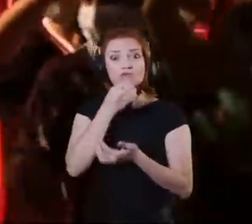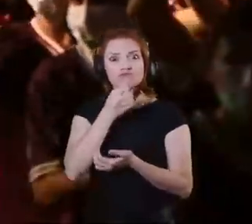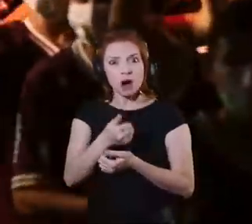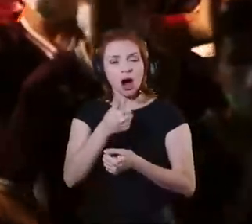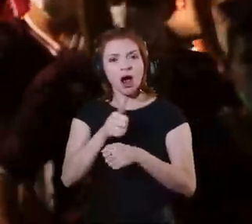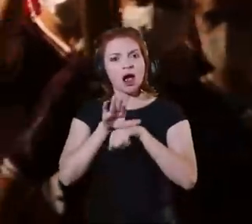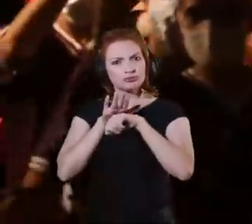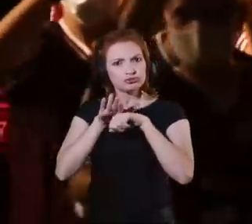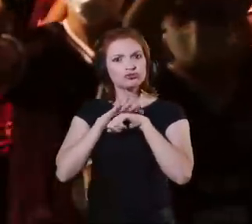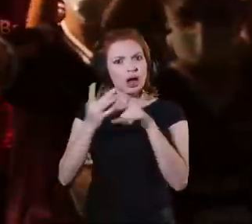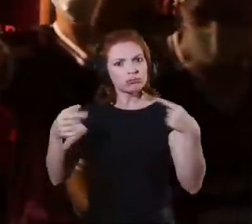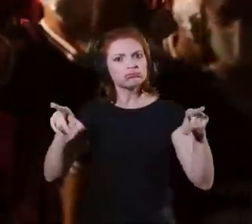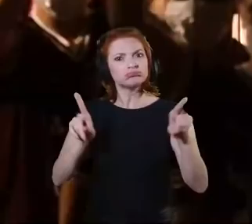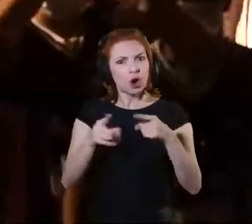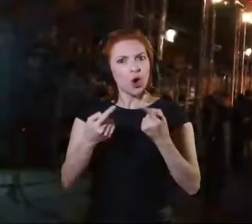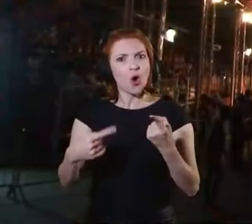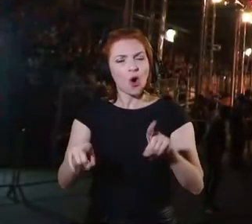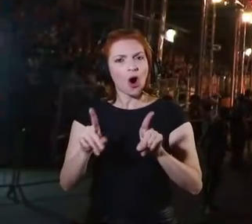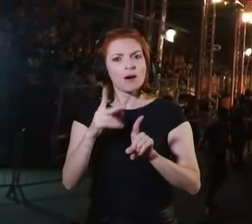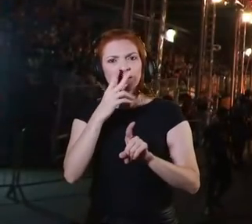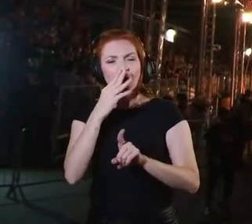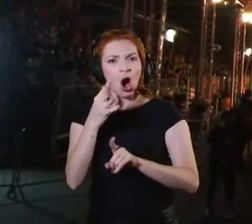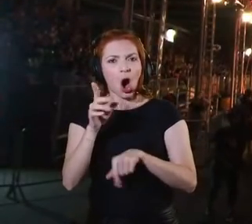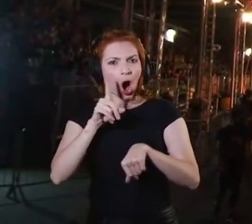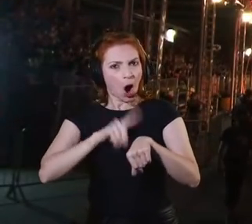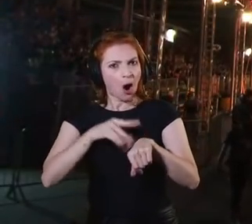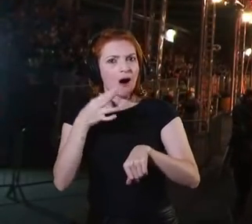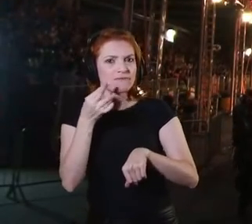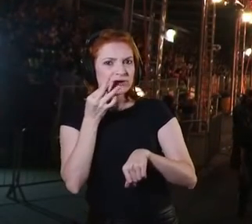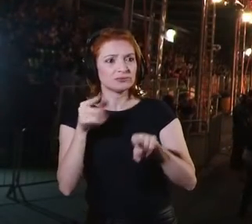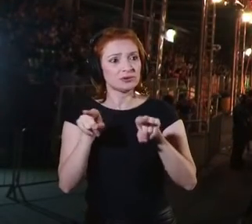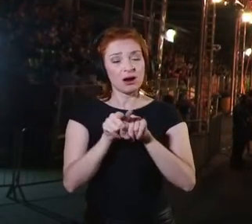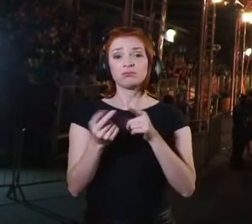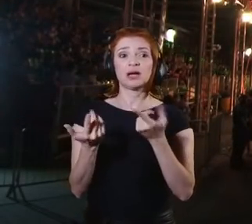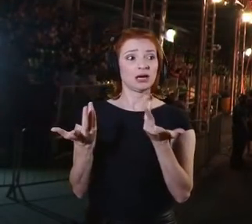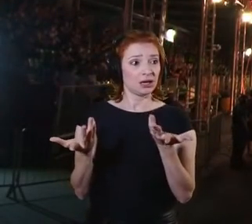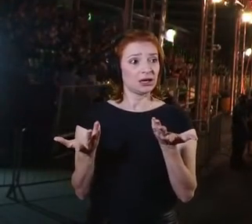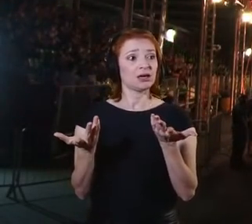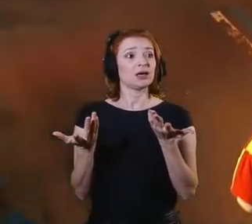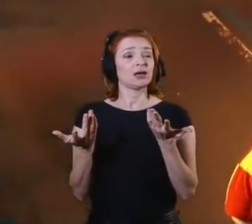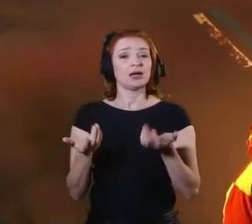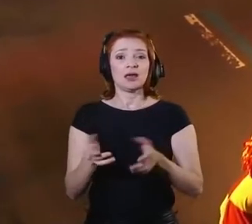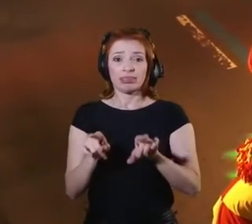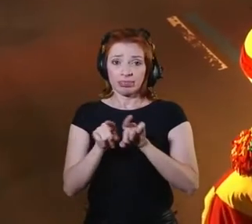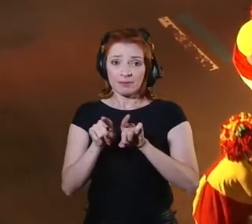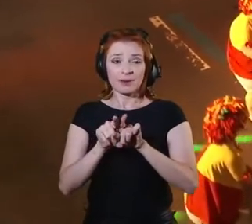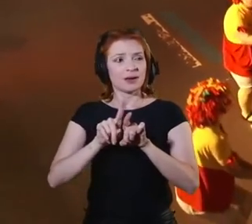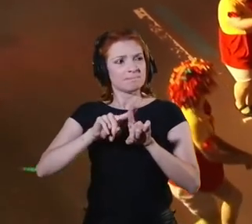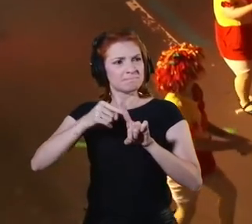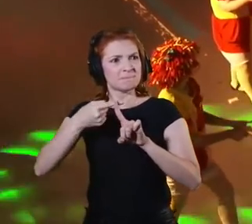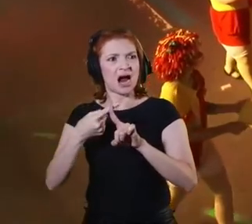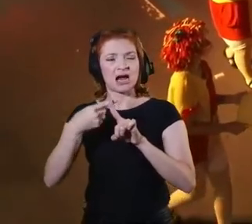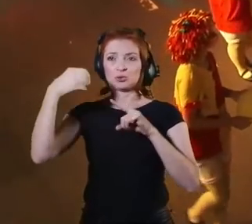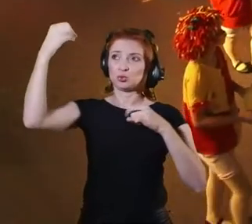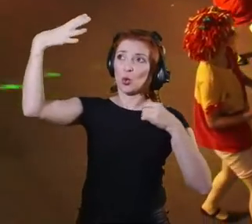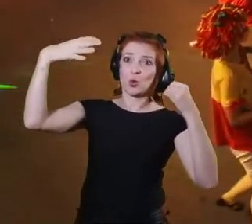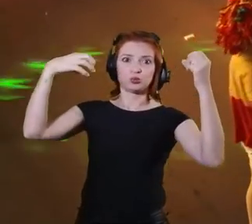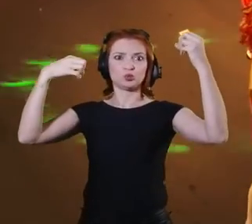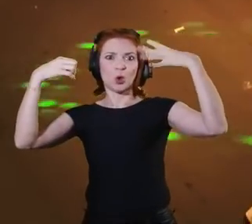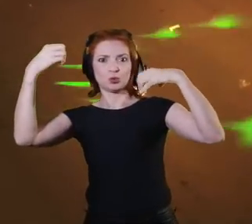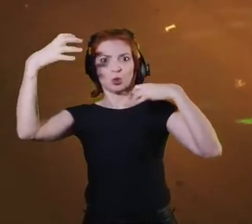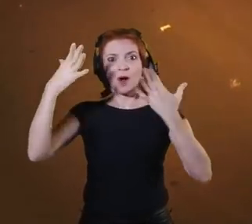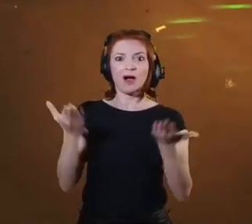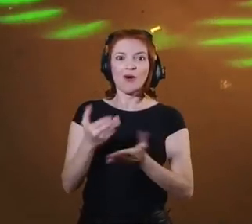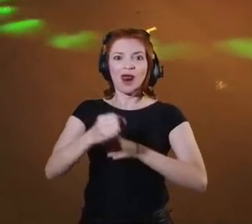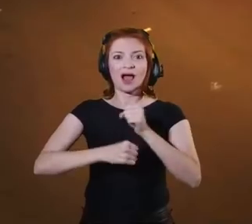questão musical, né? A música ao vivo fica muito linda. E a inclusão dessa apresentação de luzes a partir desse ano, né? Que é